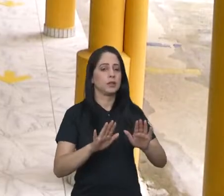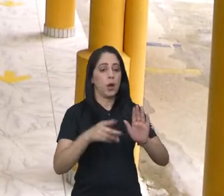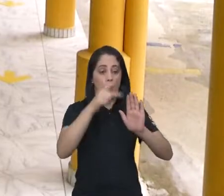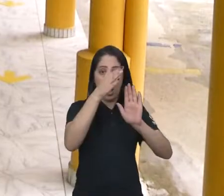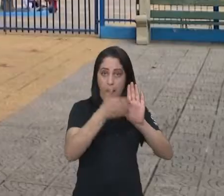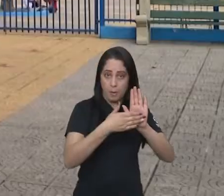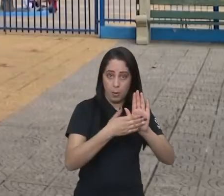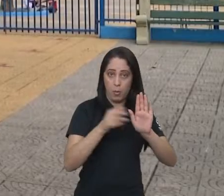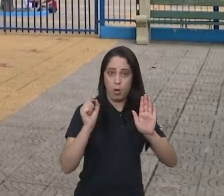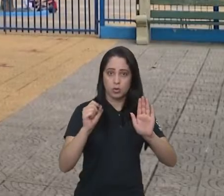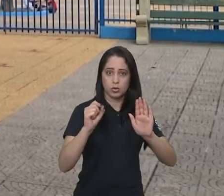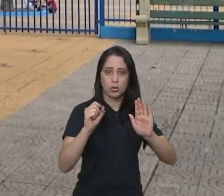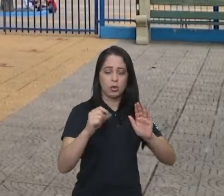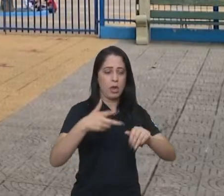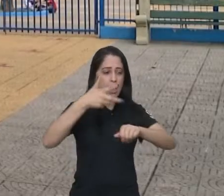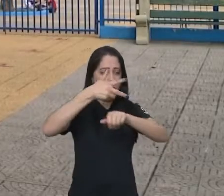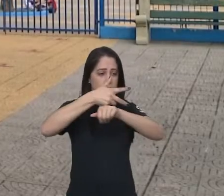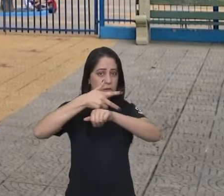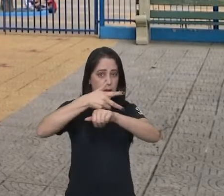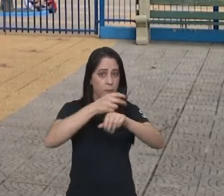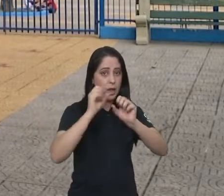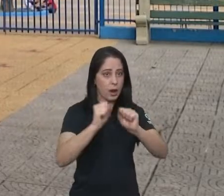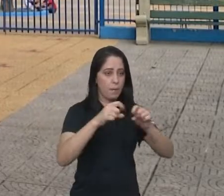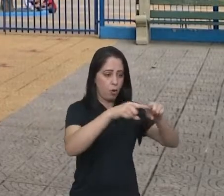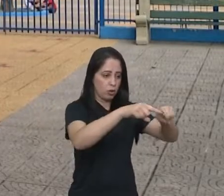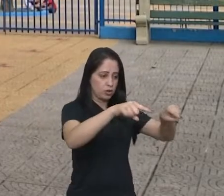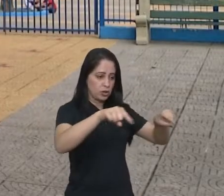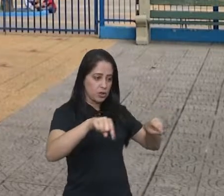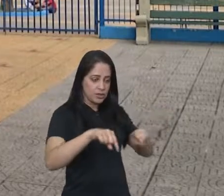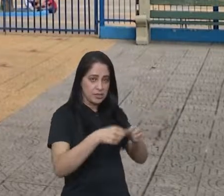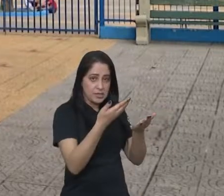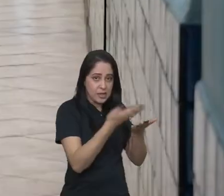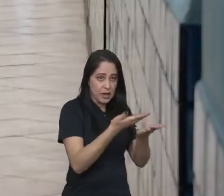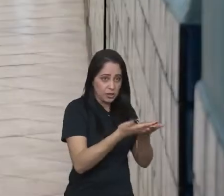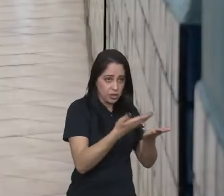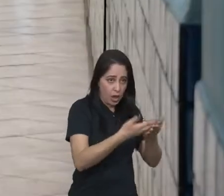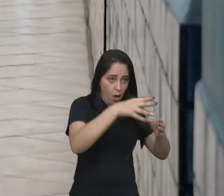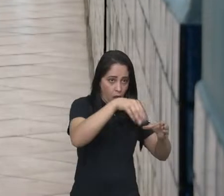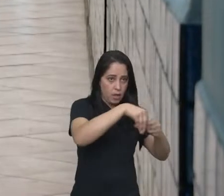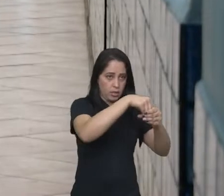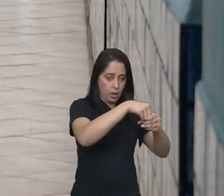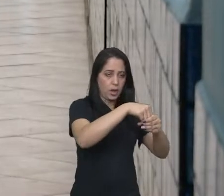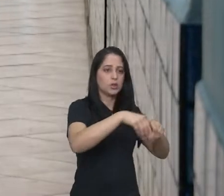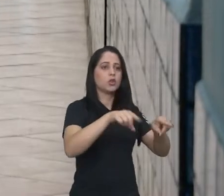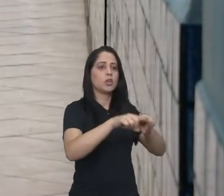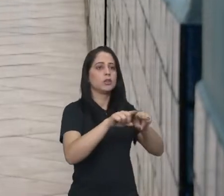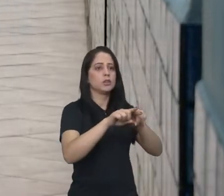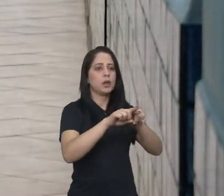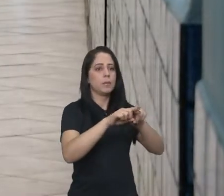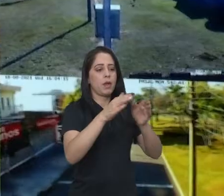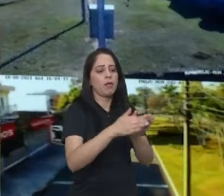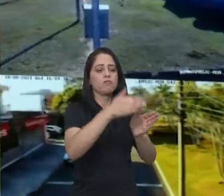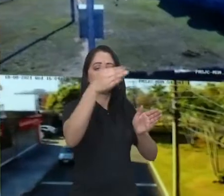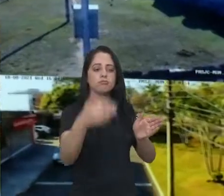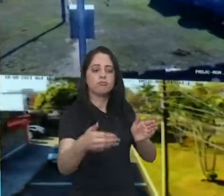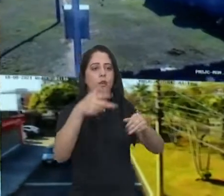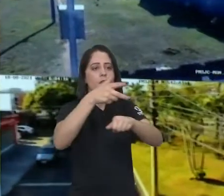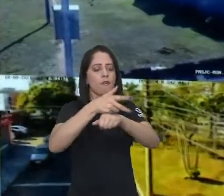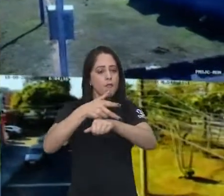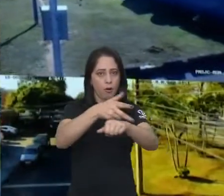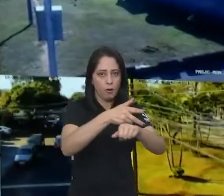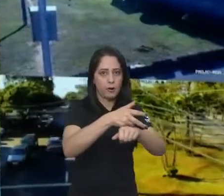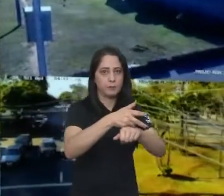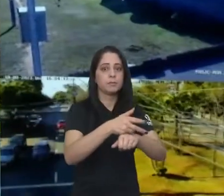municipais. De acordo com a proposta, as câmeras poderão ser externas e internas, como em salas de aula, e o período